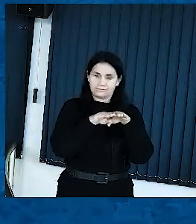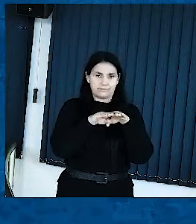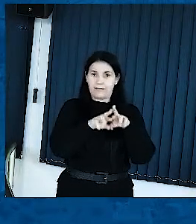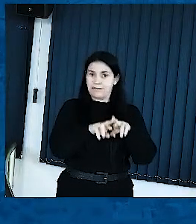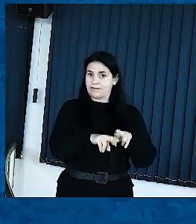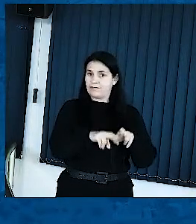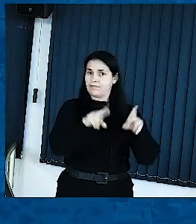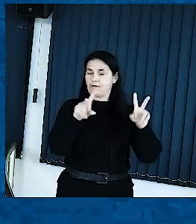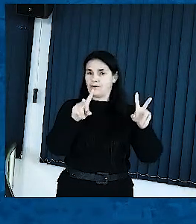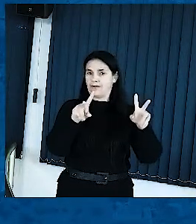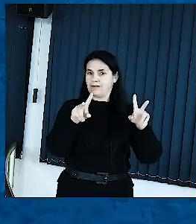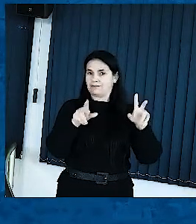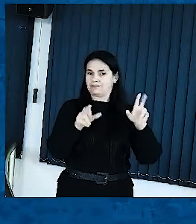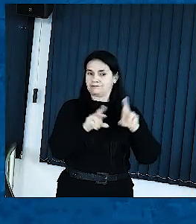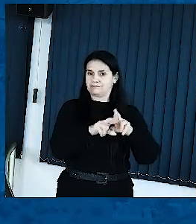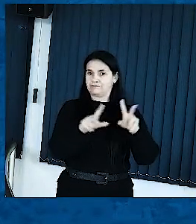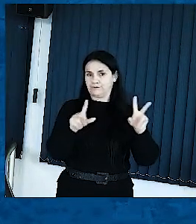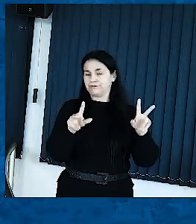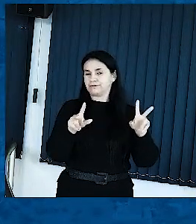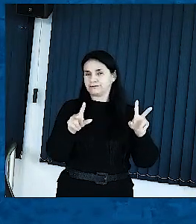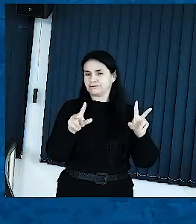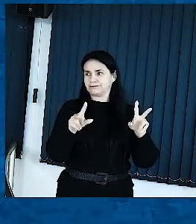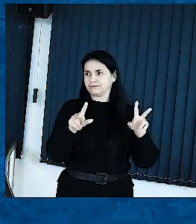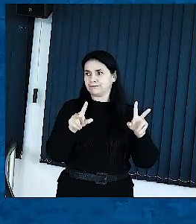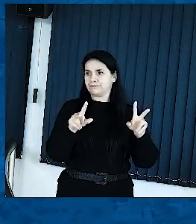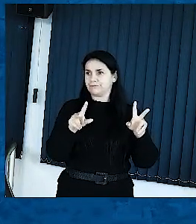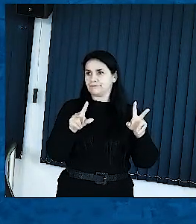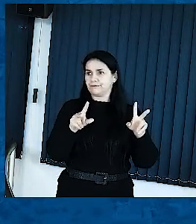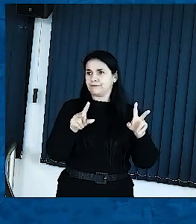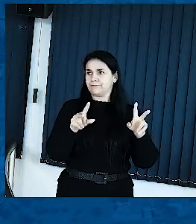Nenhuma pessoa autista é igual a outra.